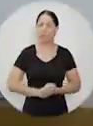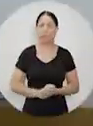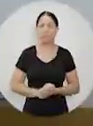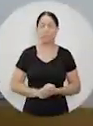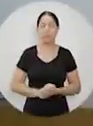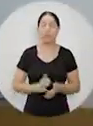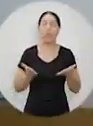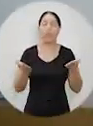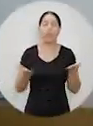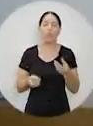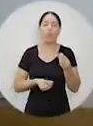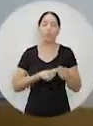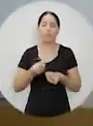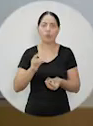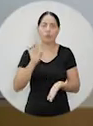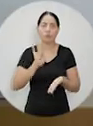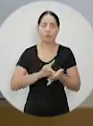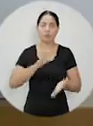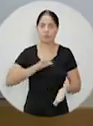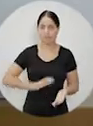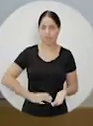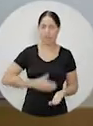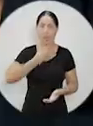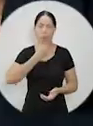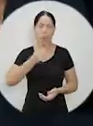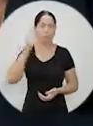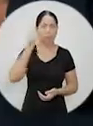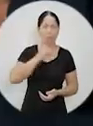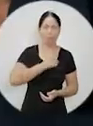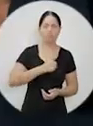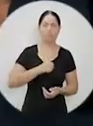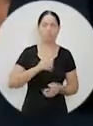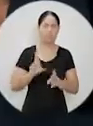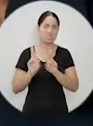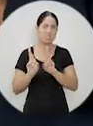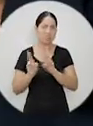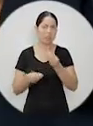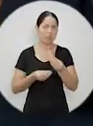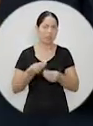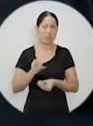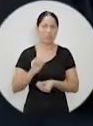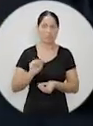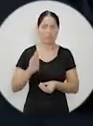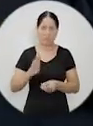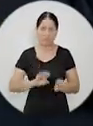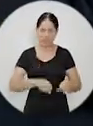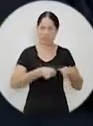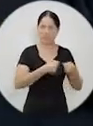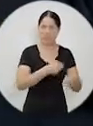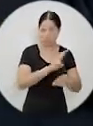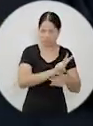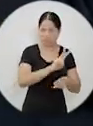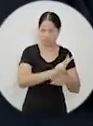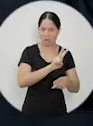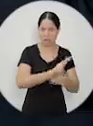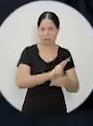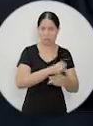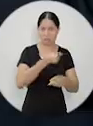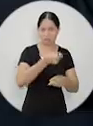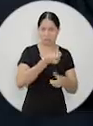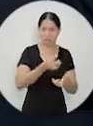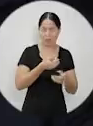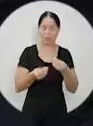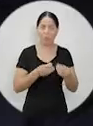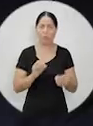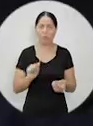Uhum. E hoje, como cidadão, a cidadã brasileira pode saber que a OAB defende a liberdade de imprensa. Então, hoje, como que a OAB trabalha